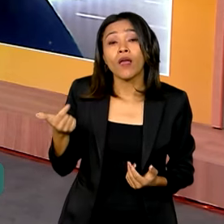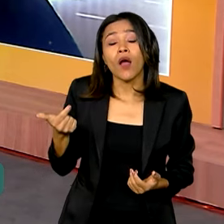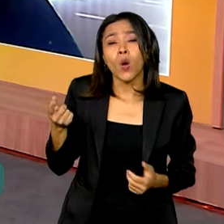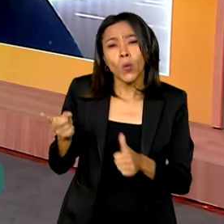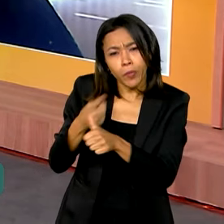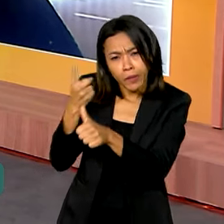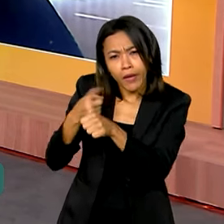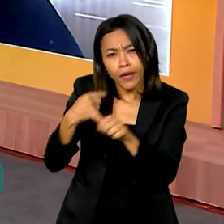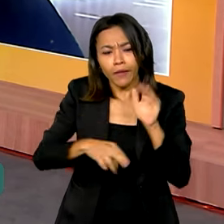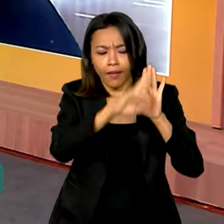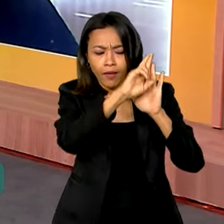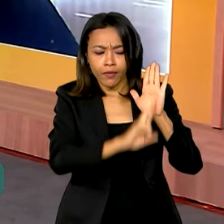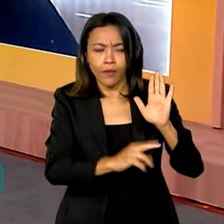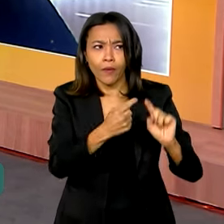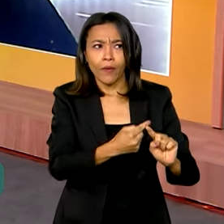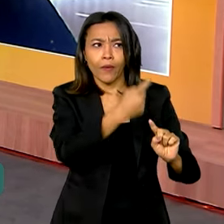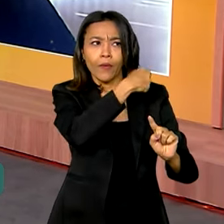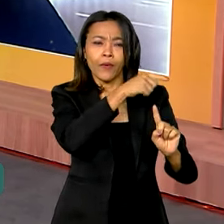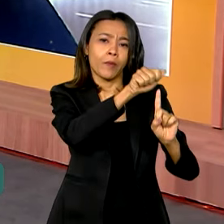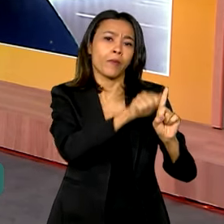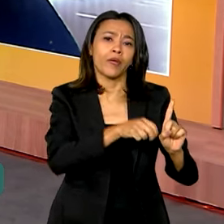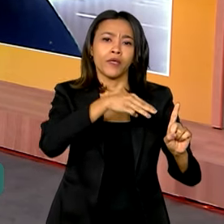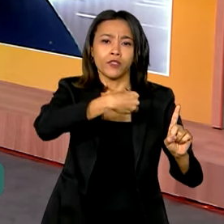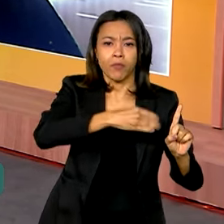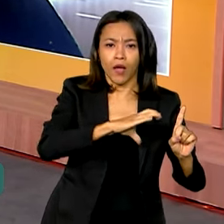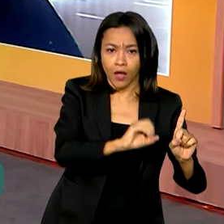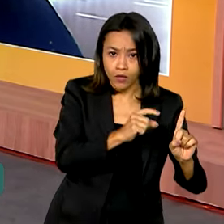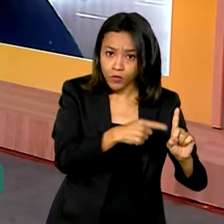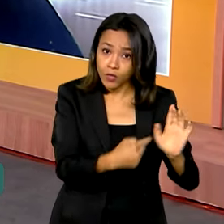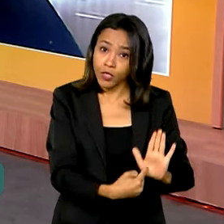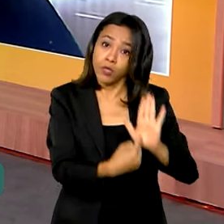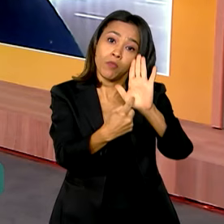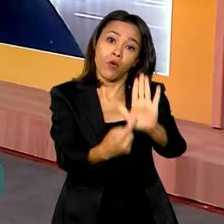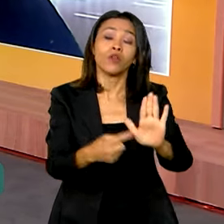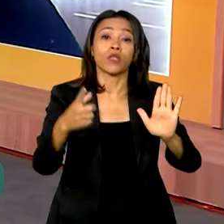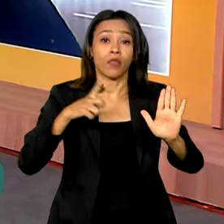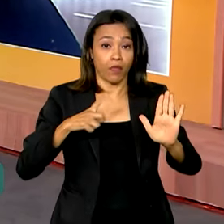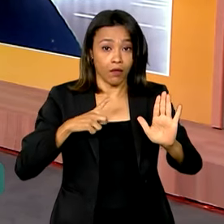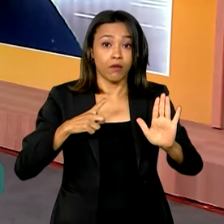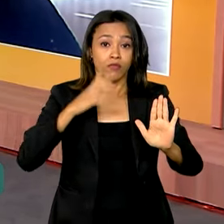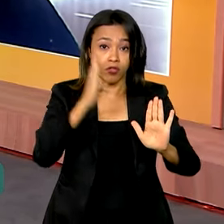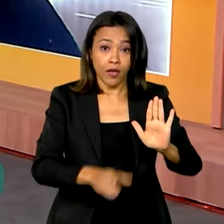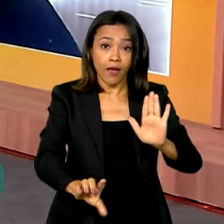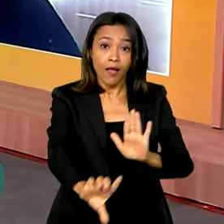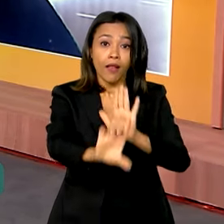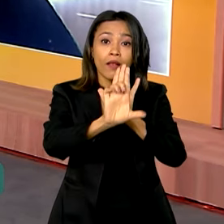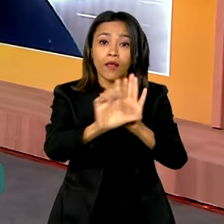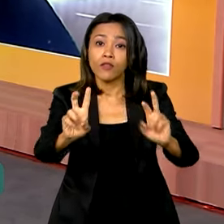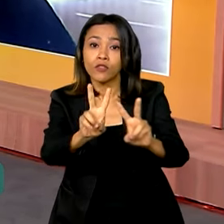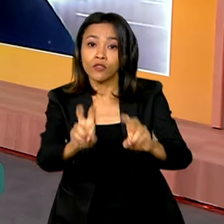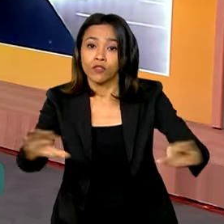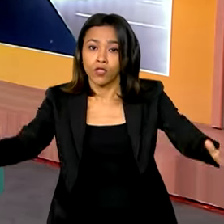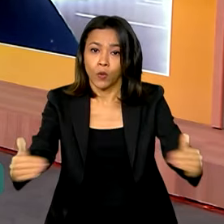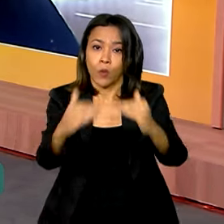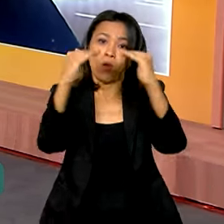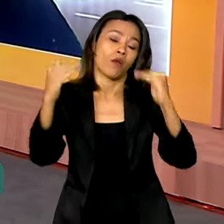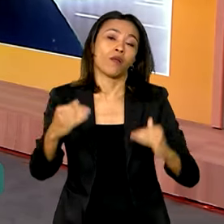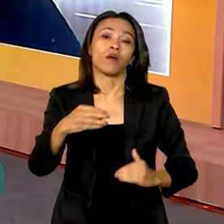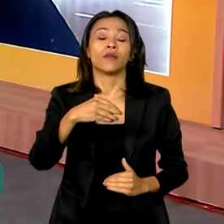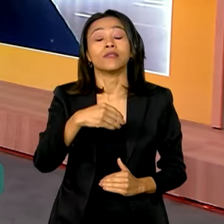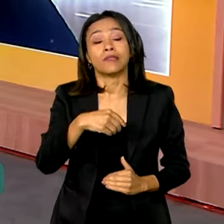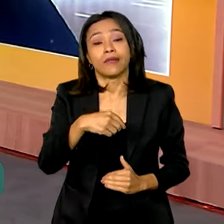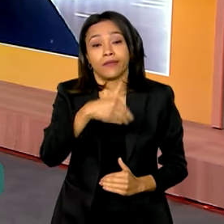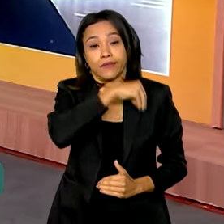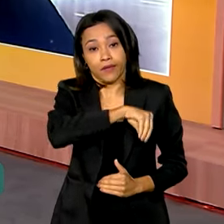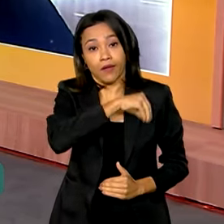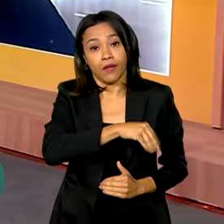primeiro relatório foi publicado em março, né, e revelou que, apesar de hoje termos essa lei de igualdade salarial para homens e mulheres, a gente ainda